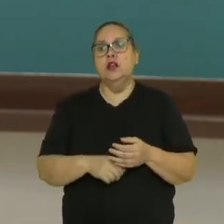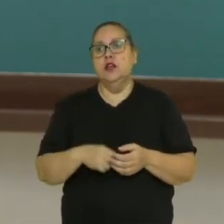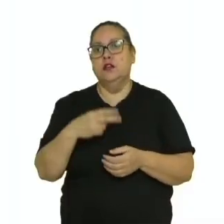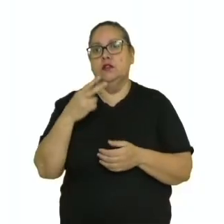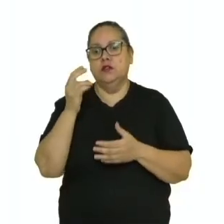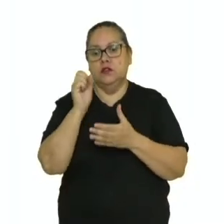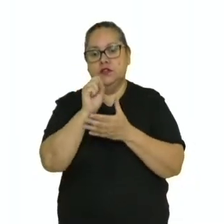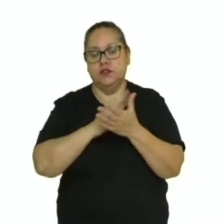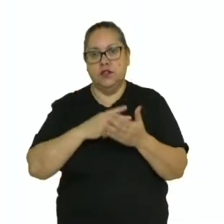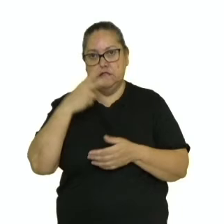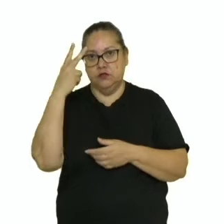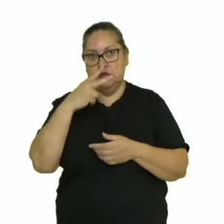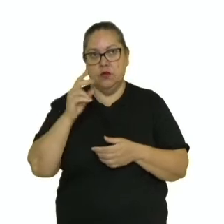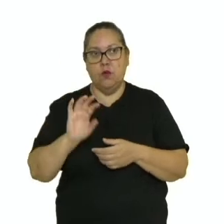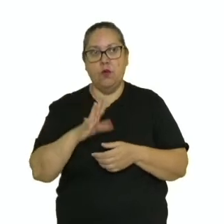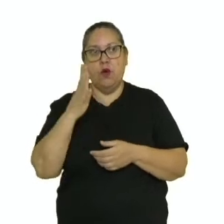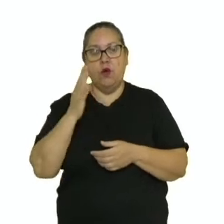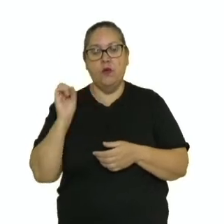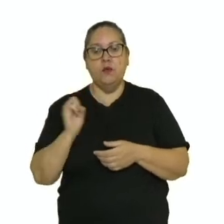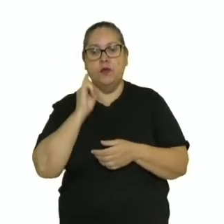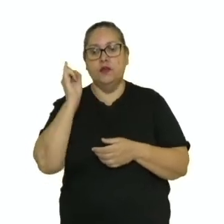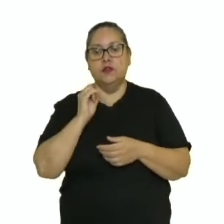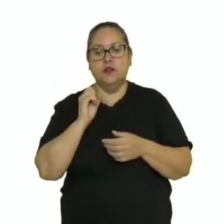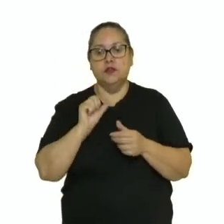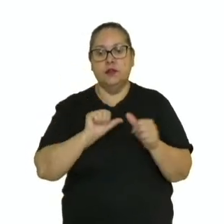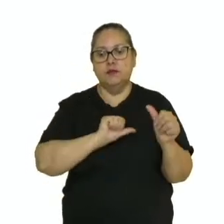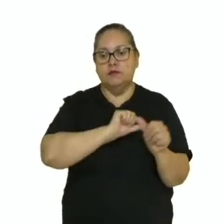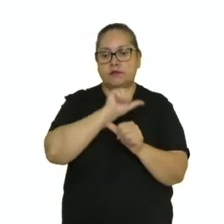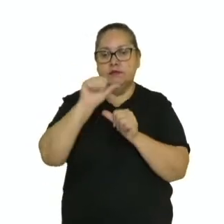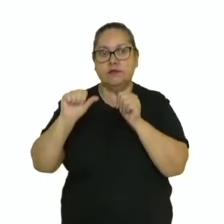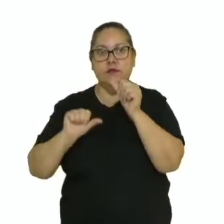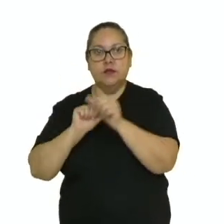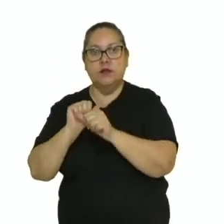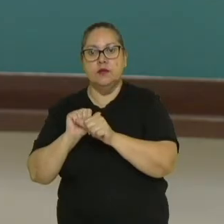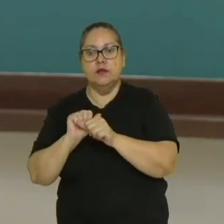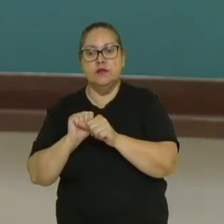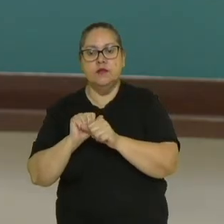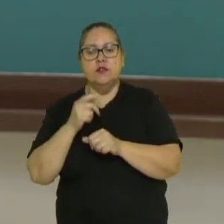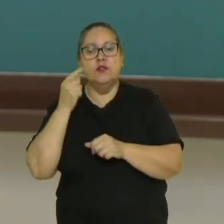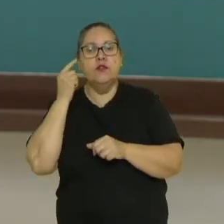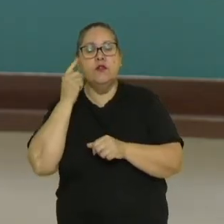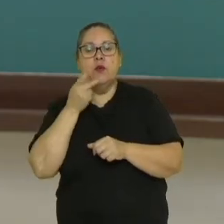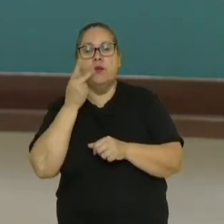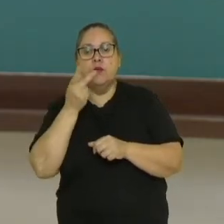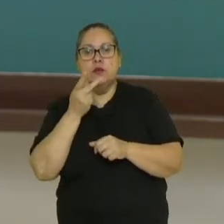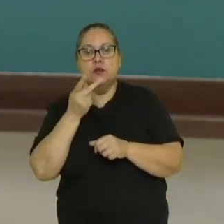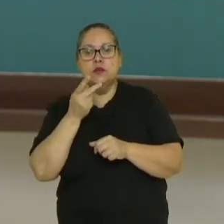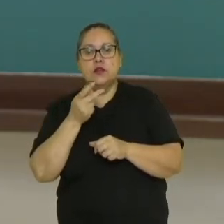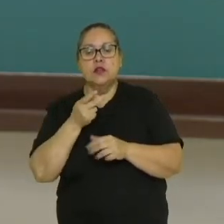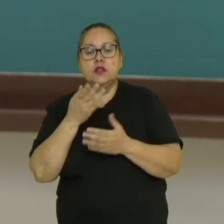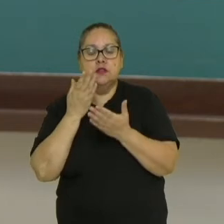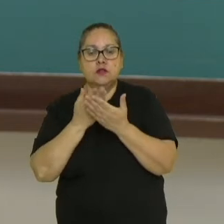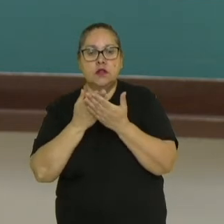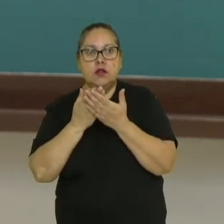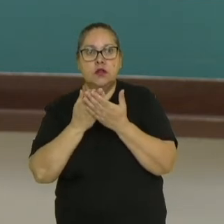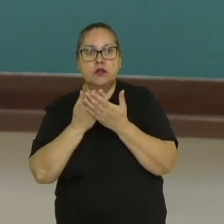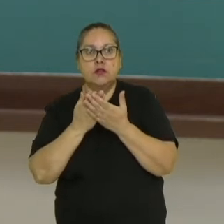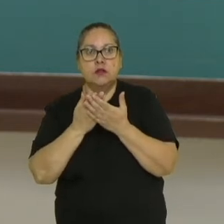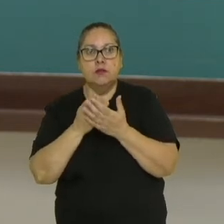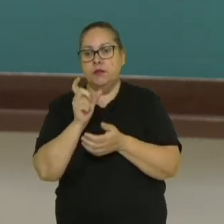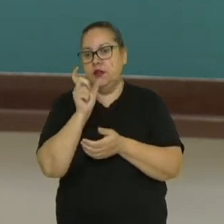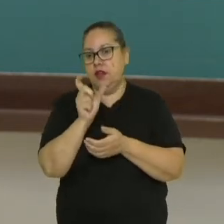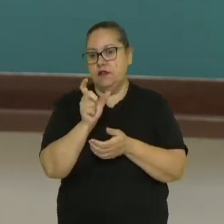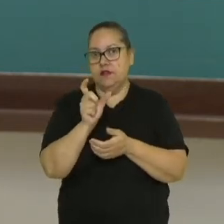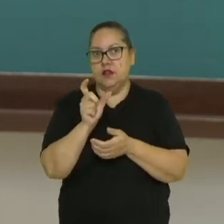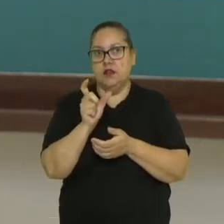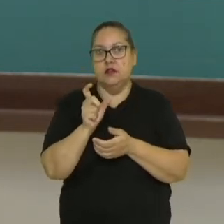lá. Qual que é a importância da permutação ou crossing over? Olha, vocês vão poder escutar a palavra crossing